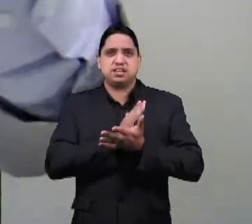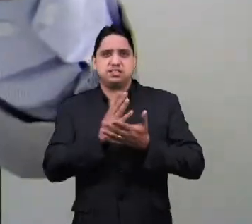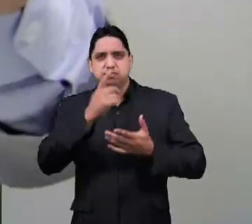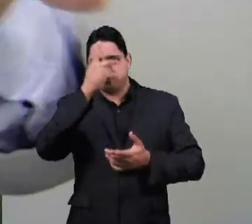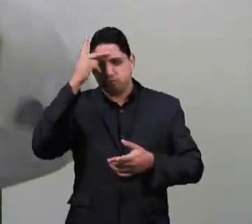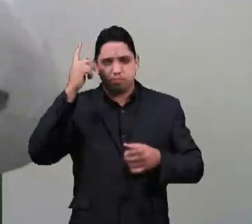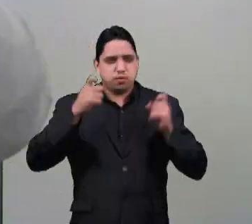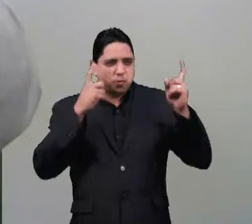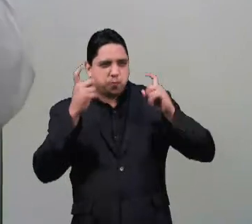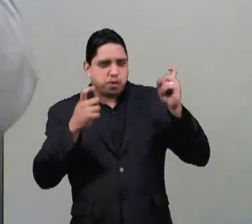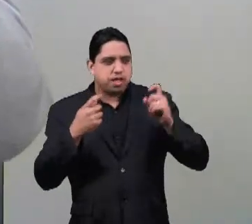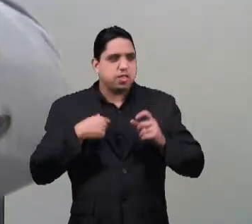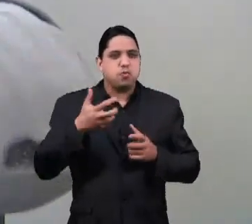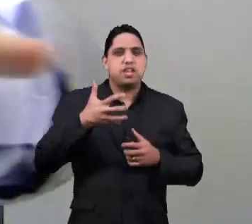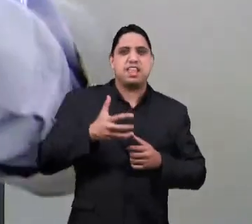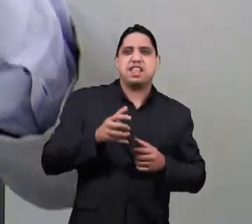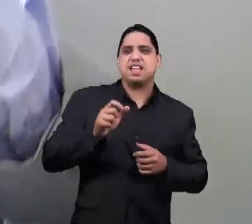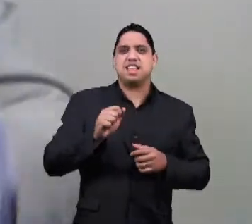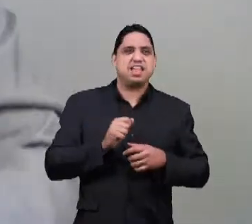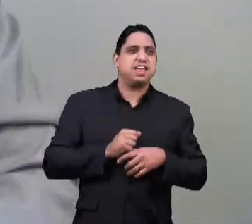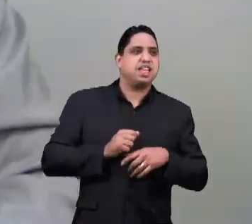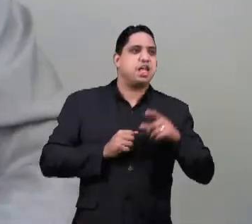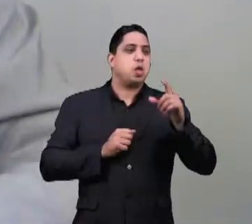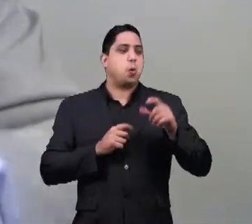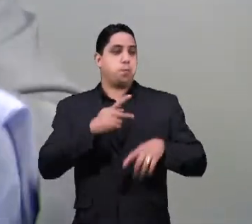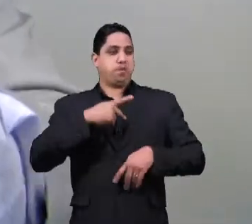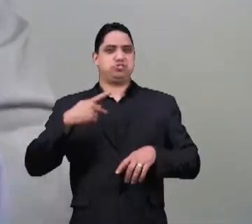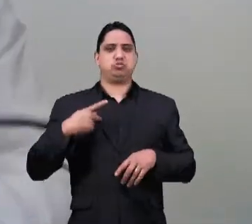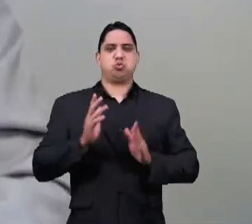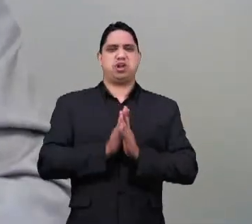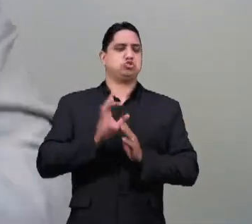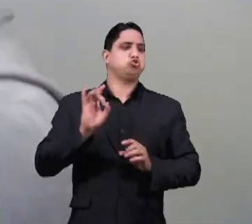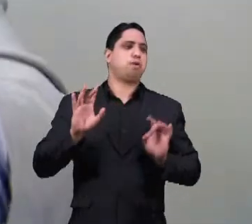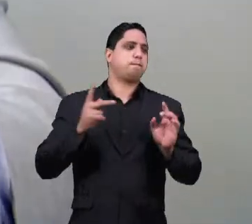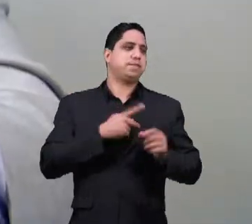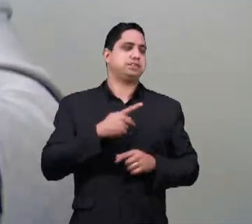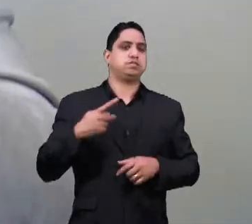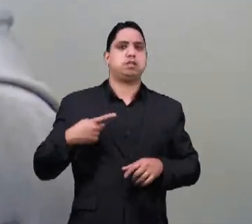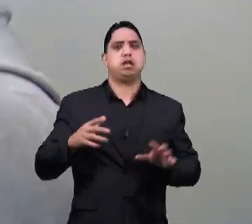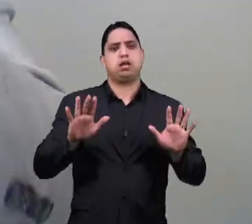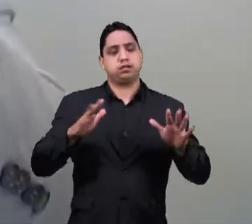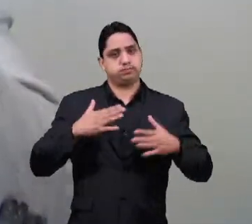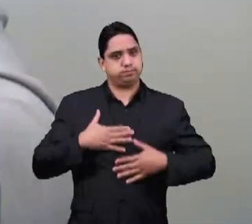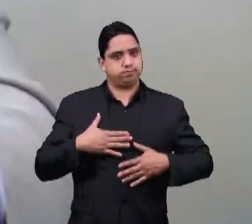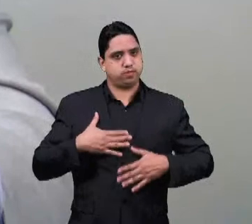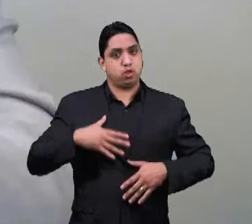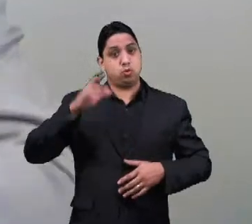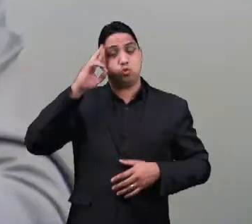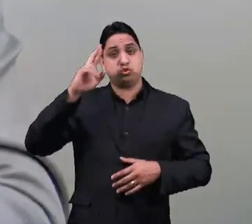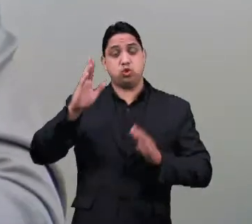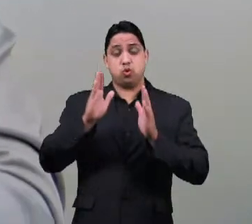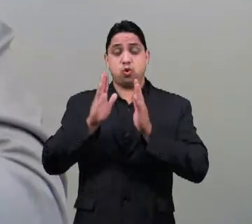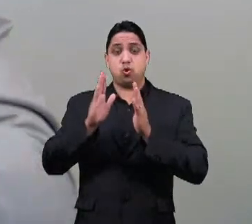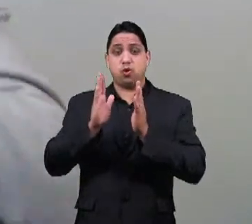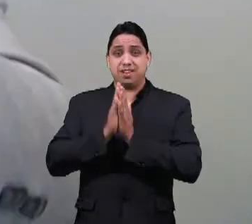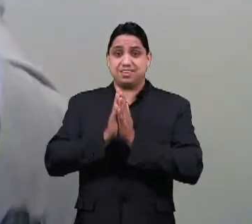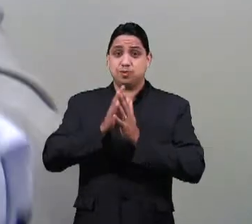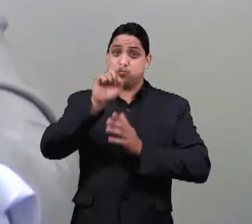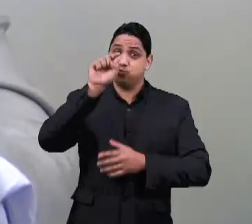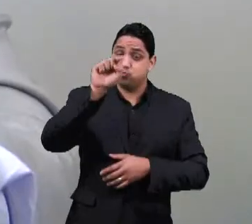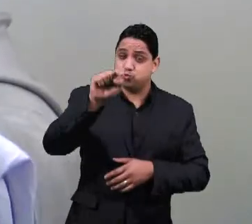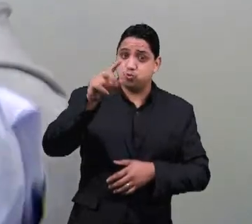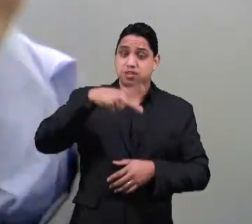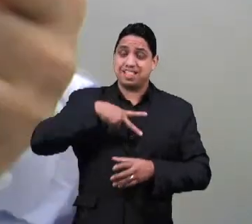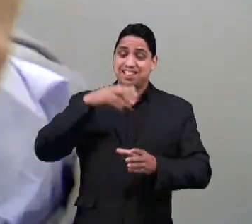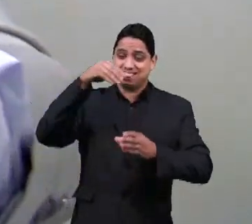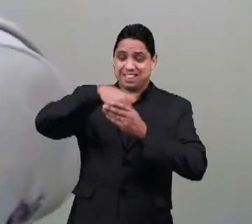queria que fulano orasse, ou Beltrano, ou o pastor orasse. Olha só, o Senhor está ouvindo a sua oração no